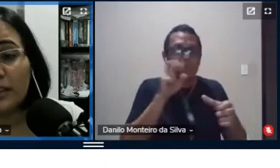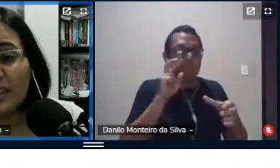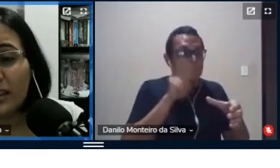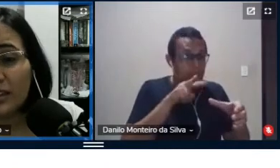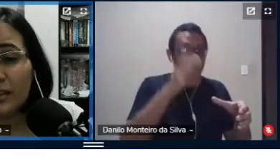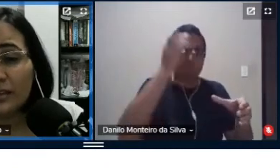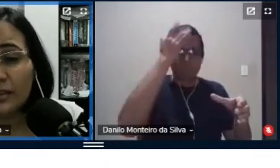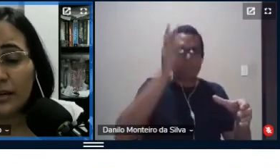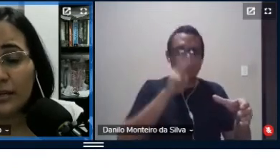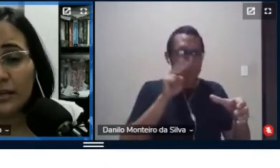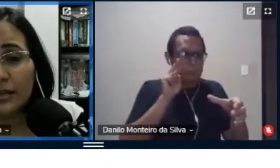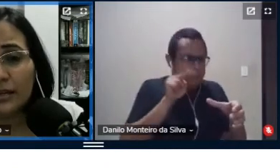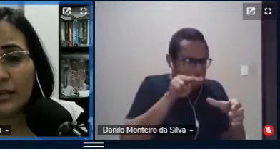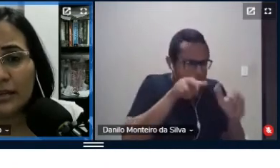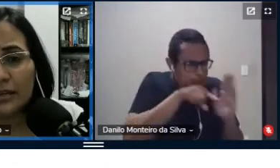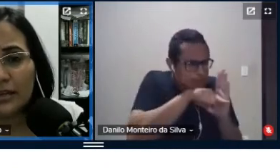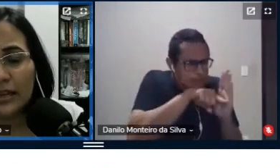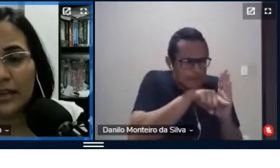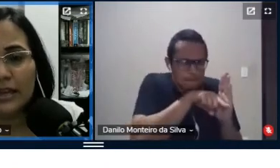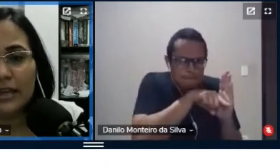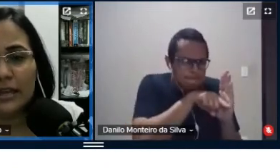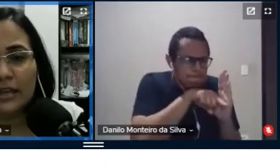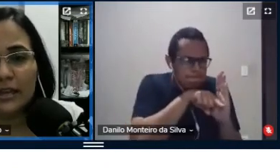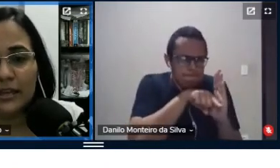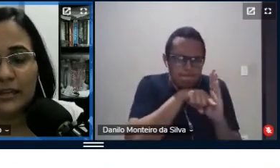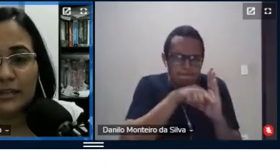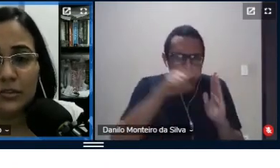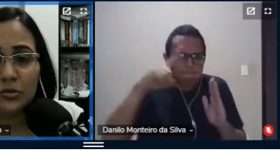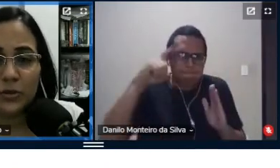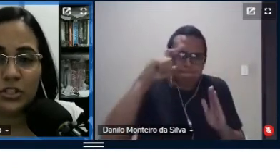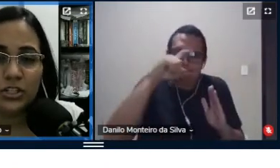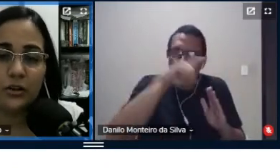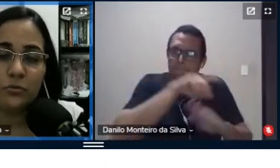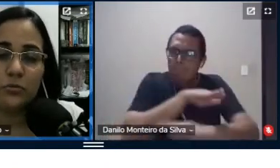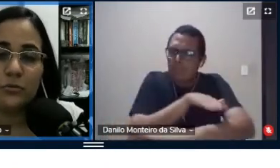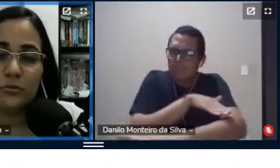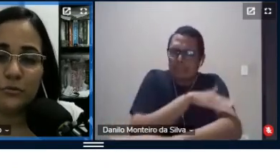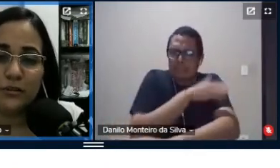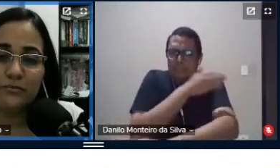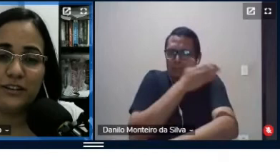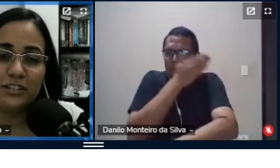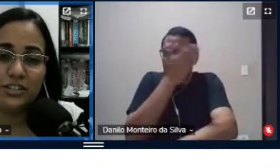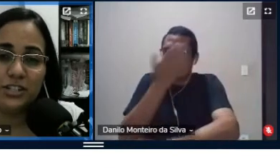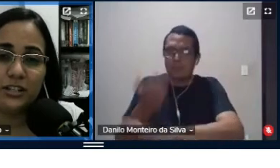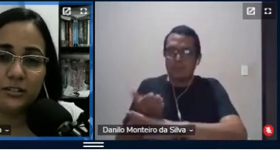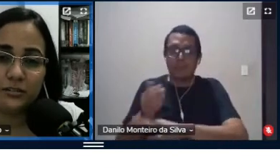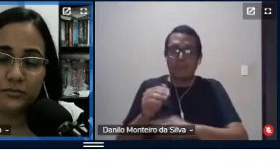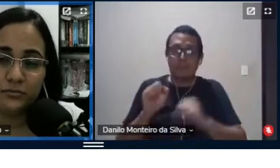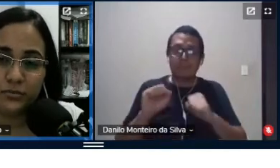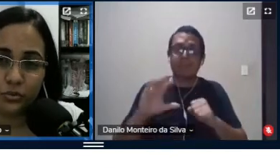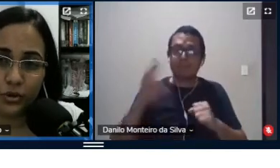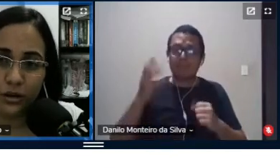né? E aí, isso pode gerar uma